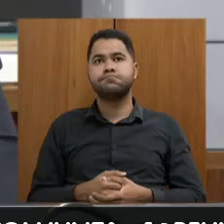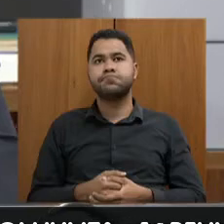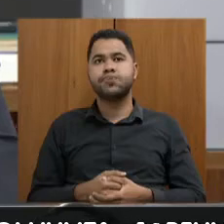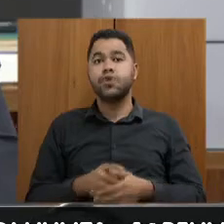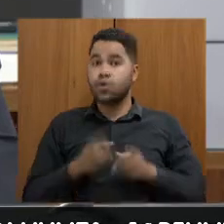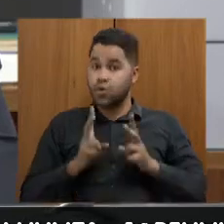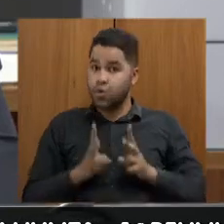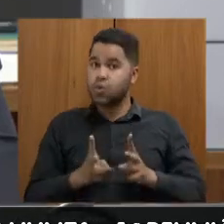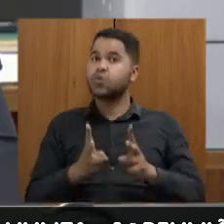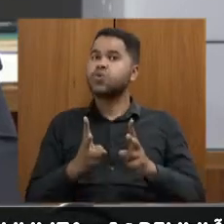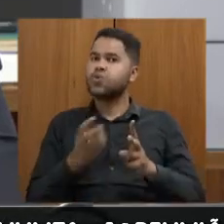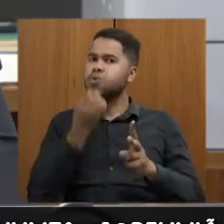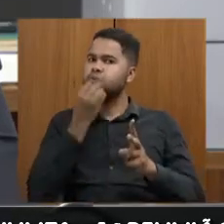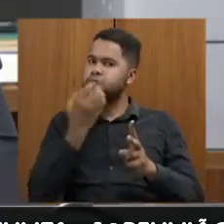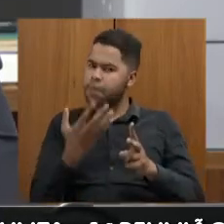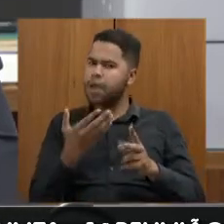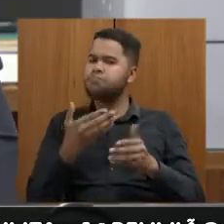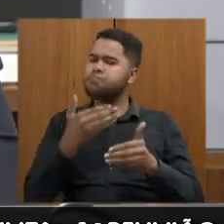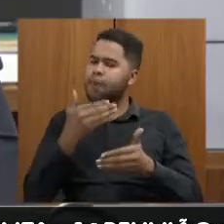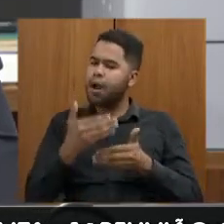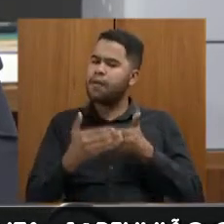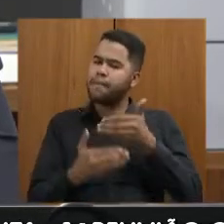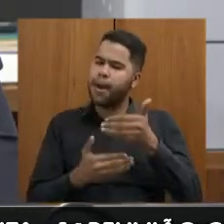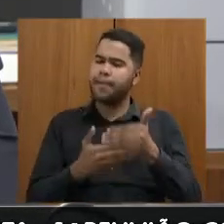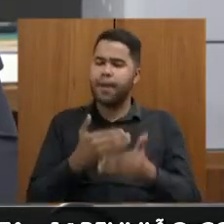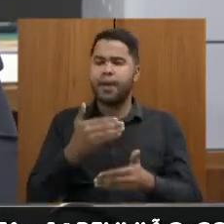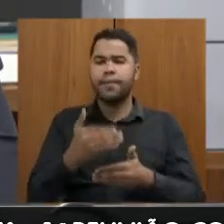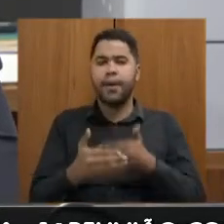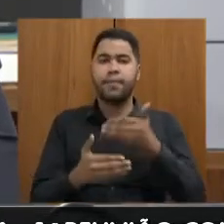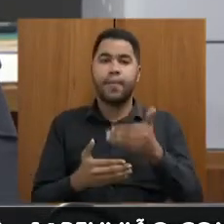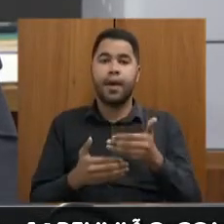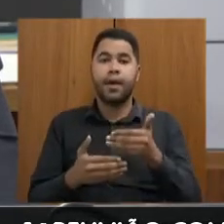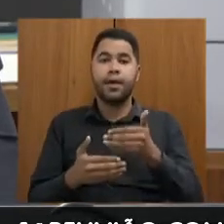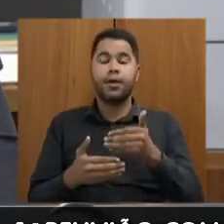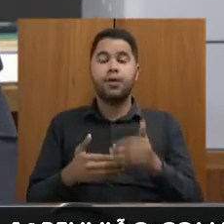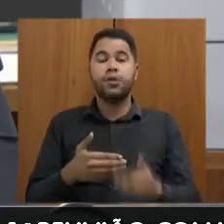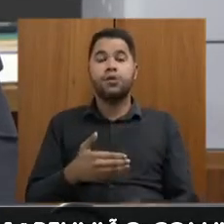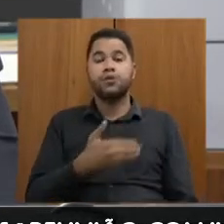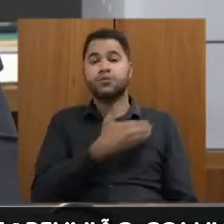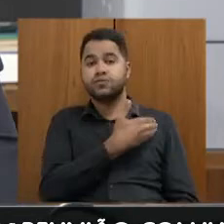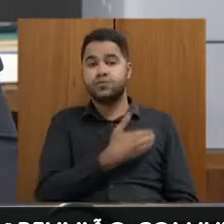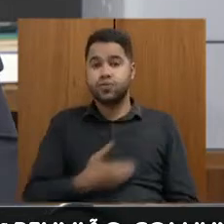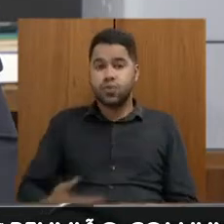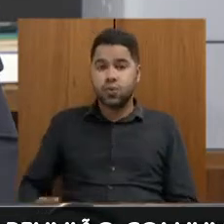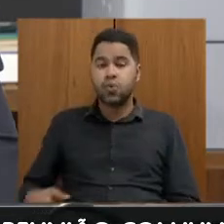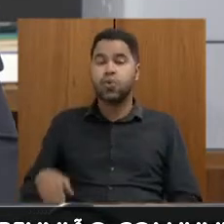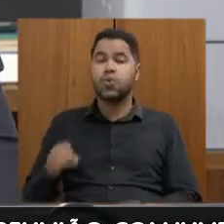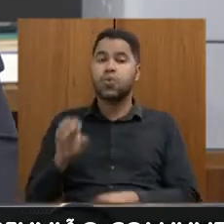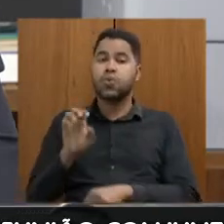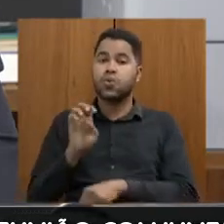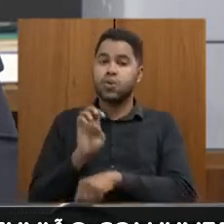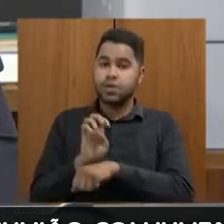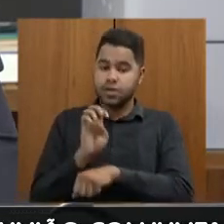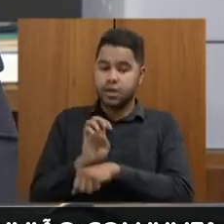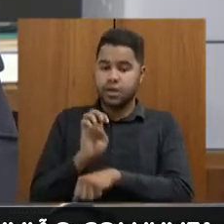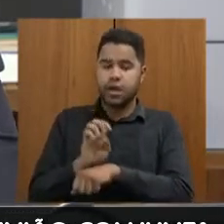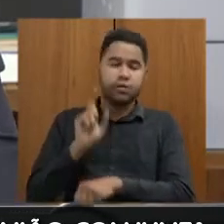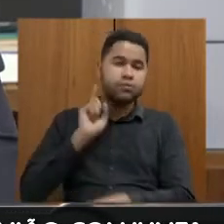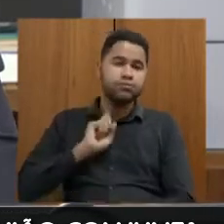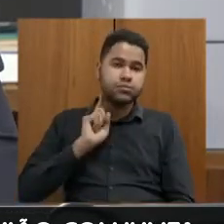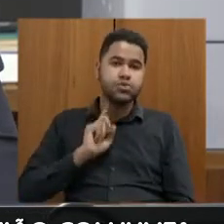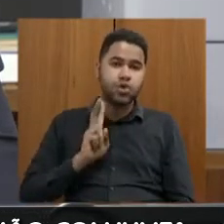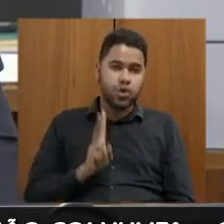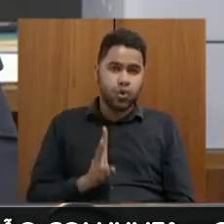continue sendo bem conduzida e o estado continue investindo né Nós queremos